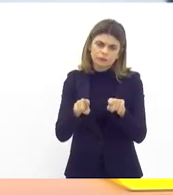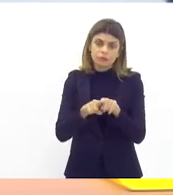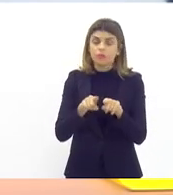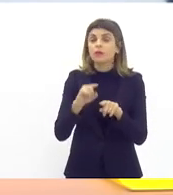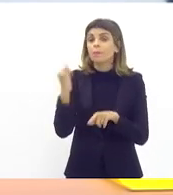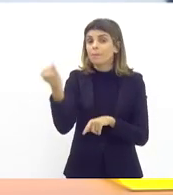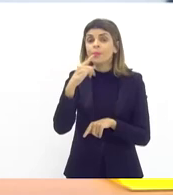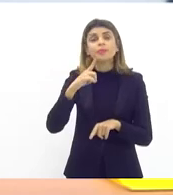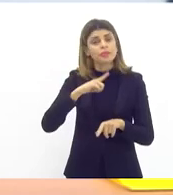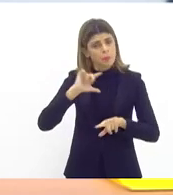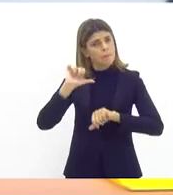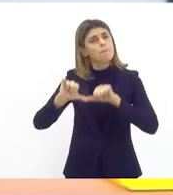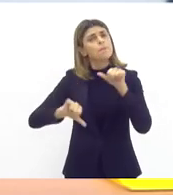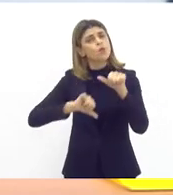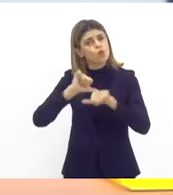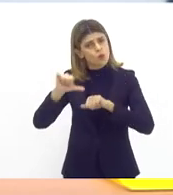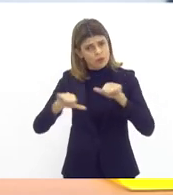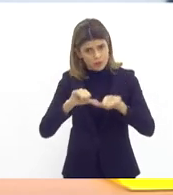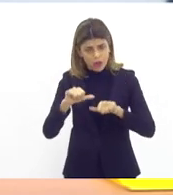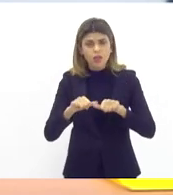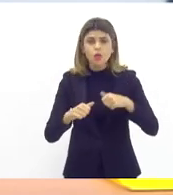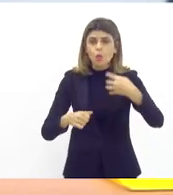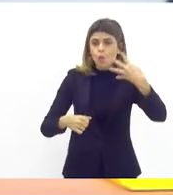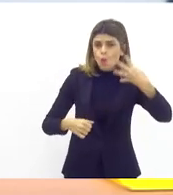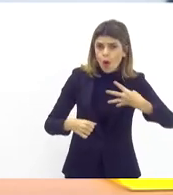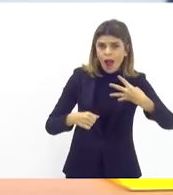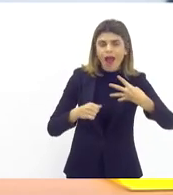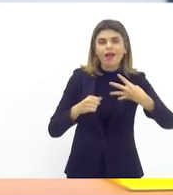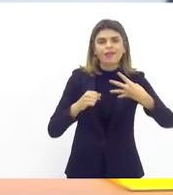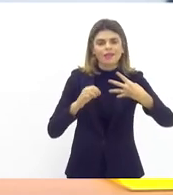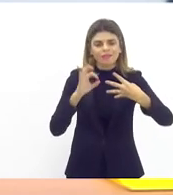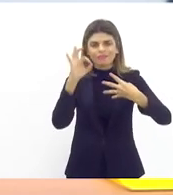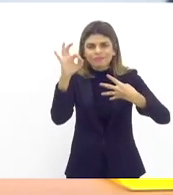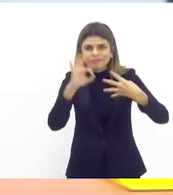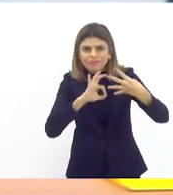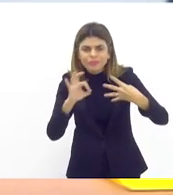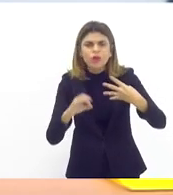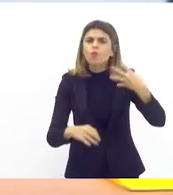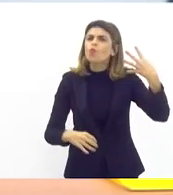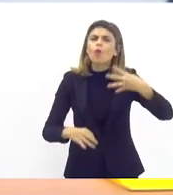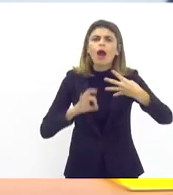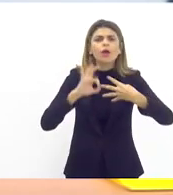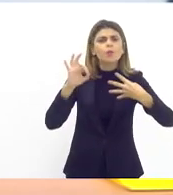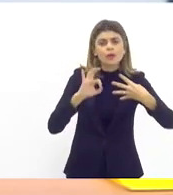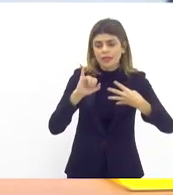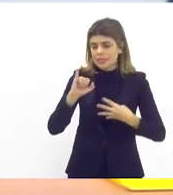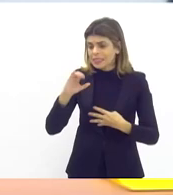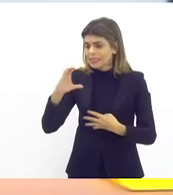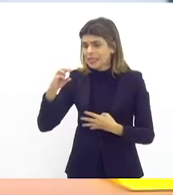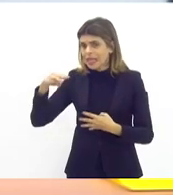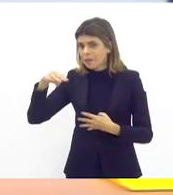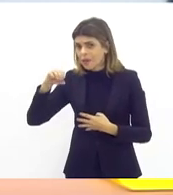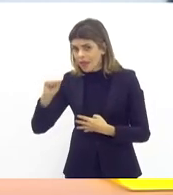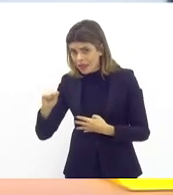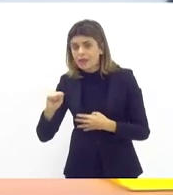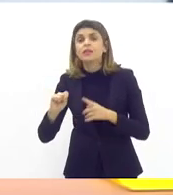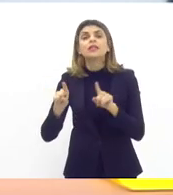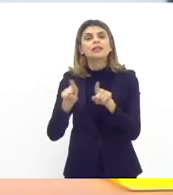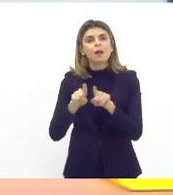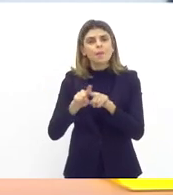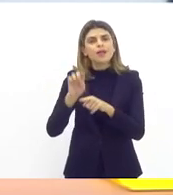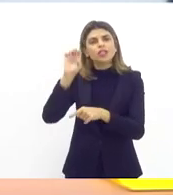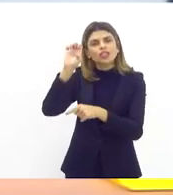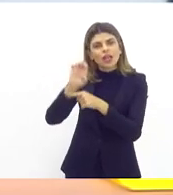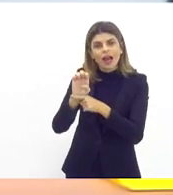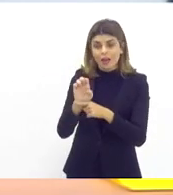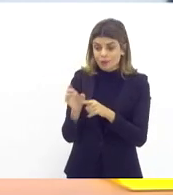importante, tem uma mudança na distribuição da cota parte do qual que é a cota parte do ICMS hoje, que passaria a ser a cota parte da parcela estadual